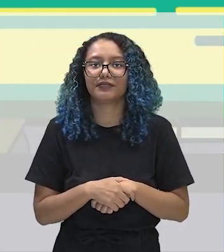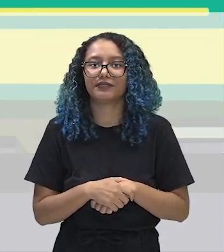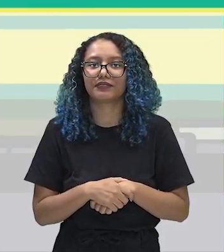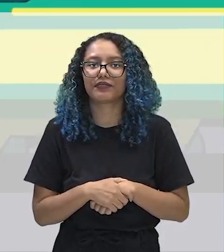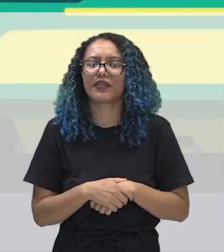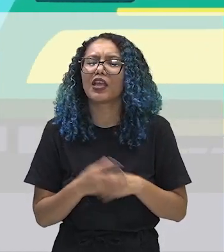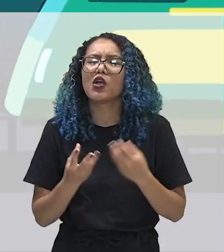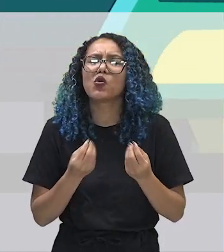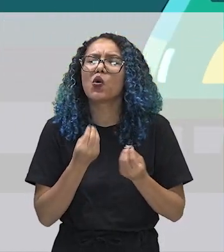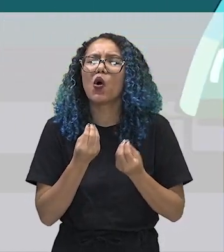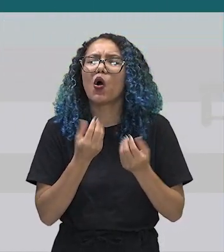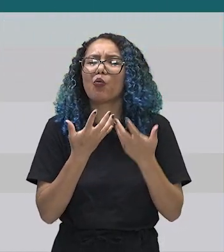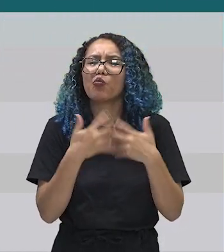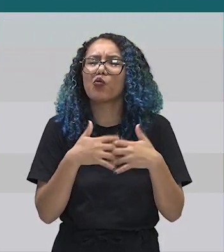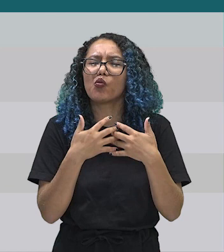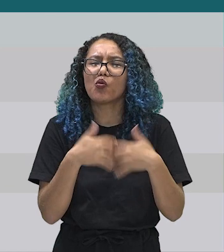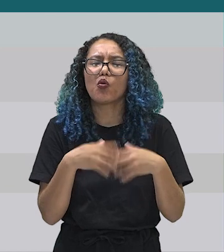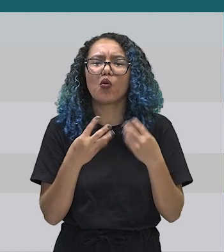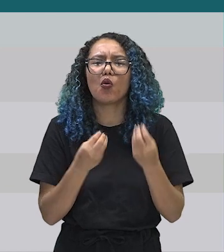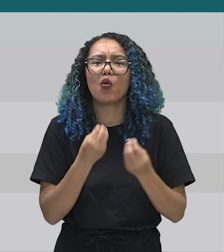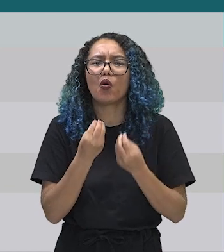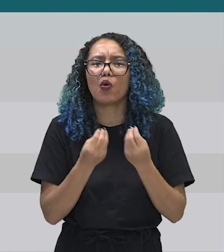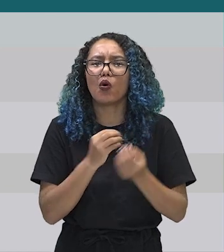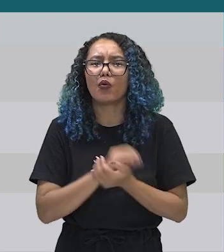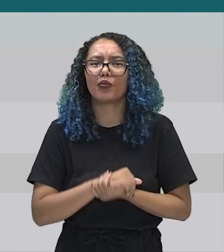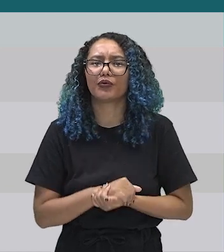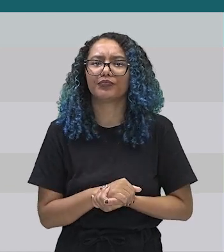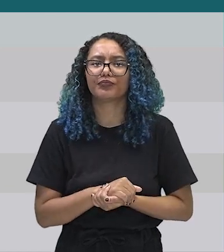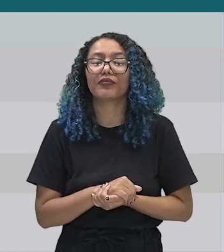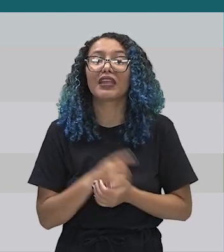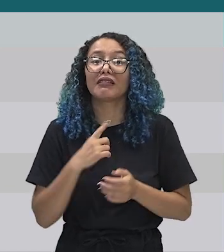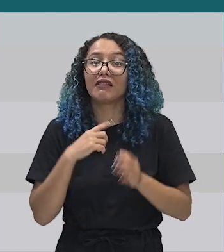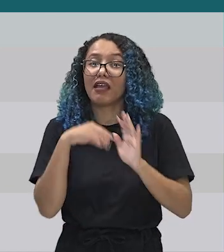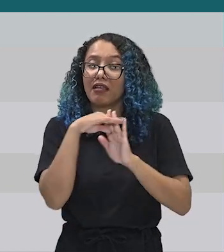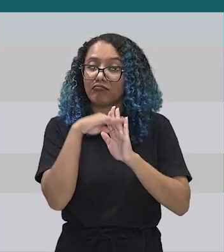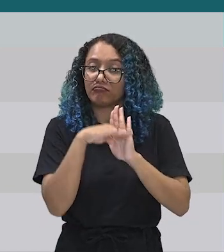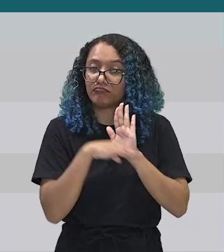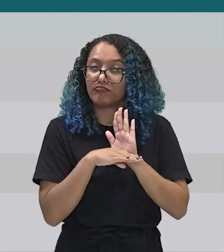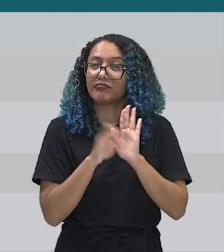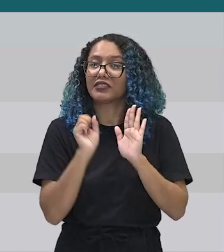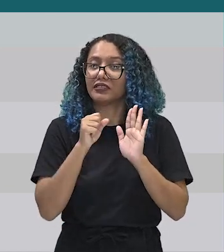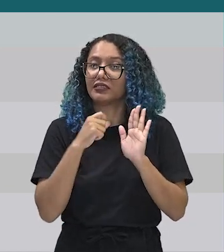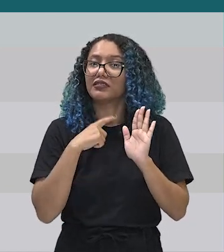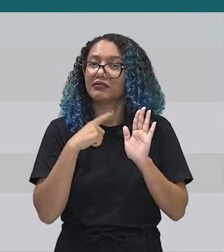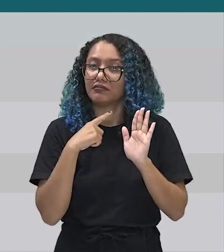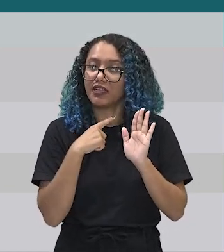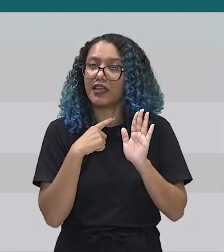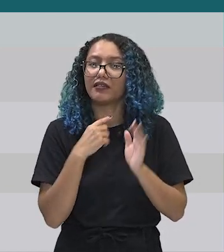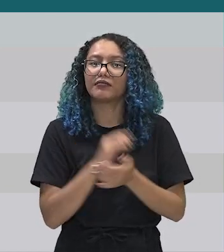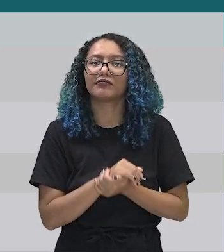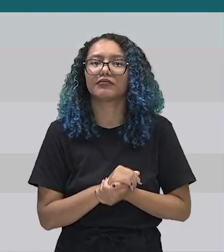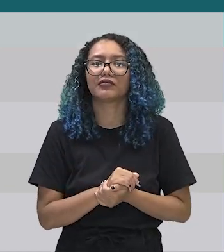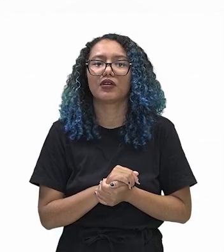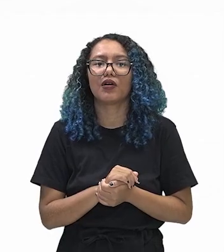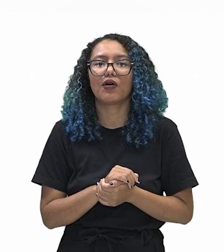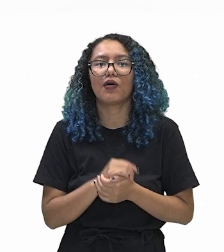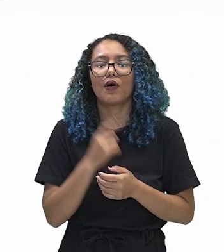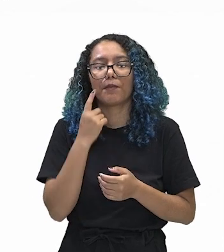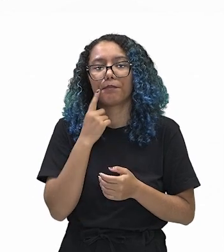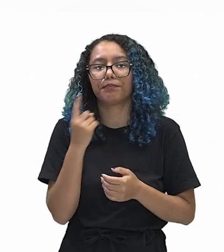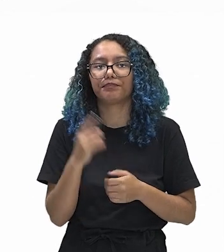num princípio aí da física. Você sabe que princípio que baseia o funcionamento desse trem? Dá só uma olhada, olha